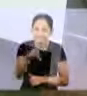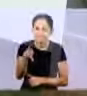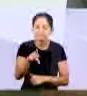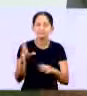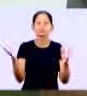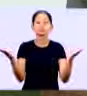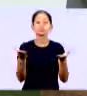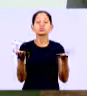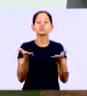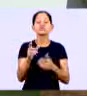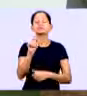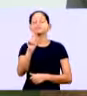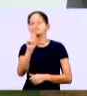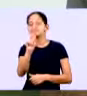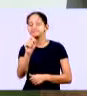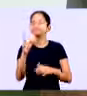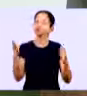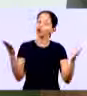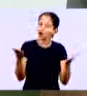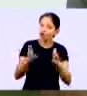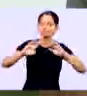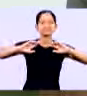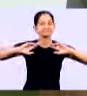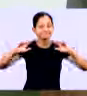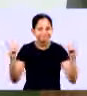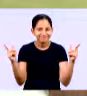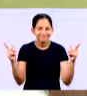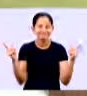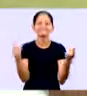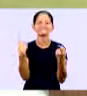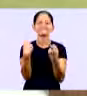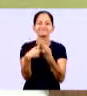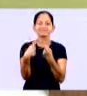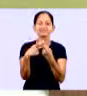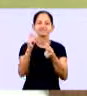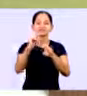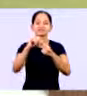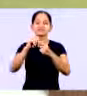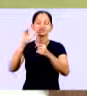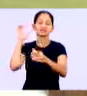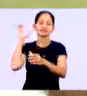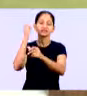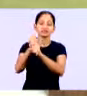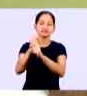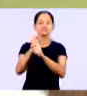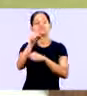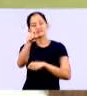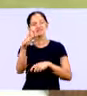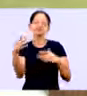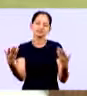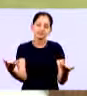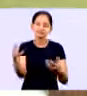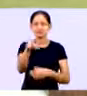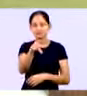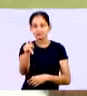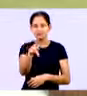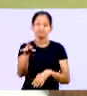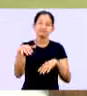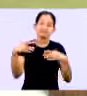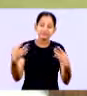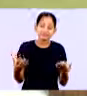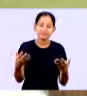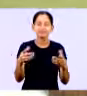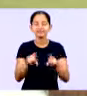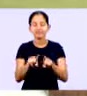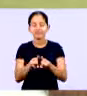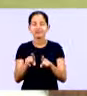Hoje é um momento diferente, né? Porque hoje a gente vai fazer uma revisão e posteriormente a prova. Mas temos certeza que as